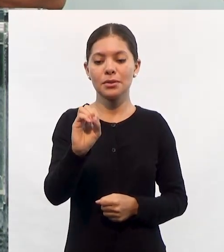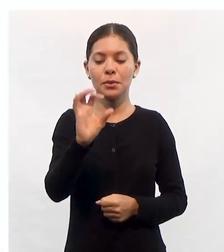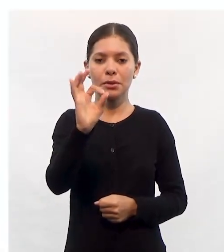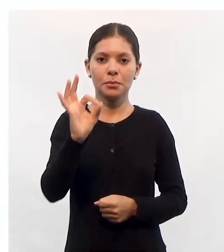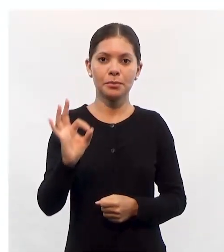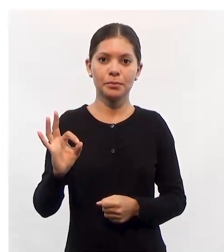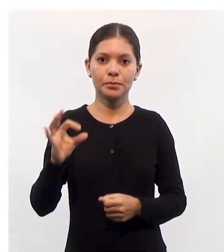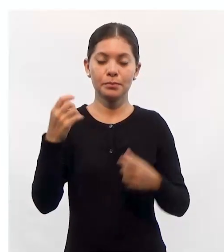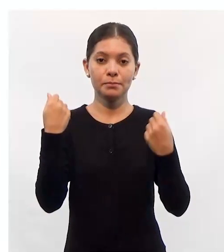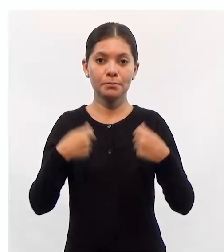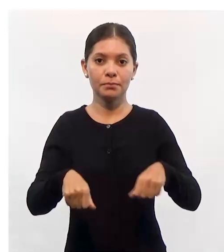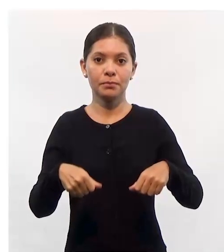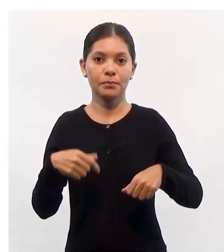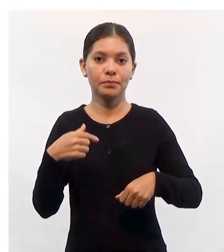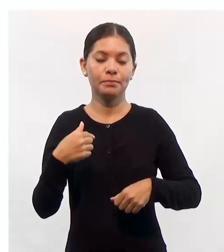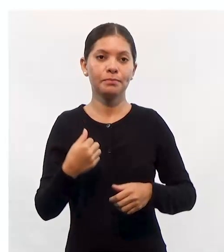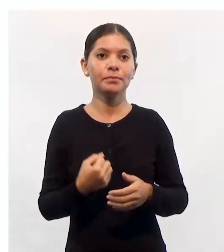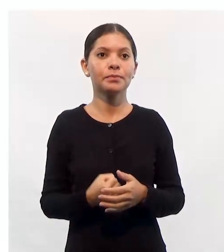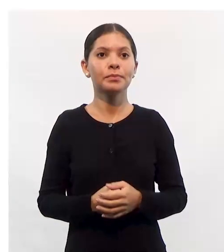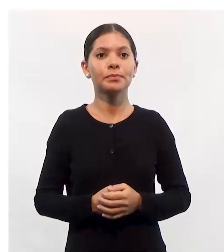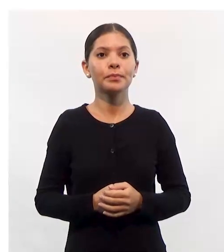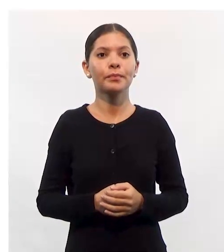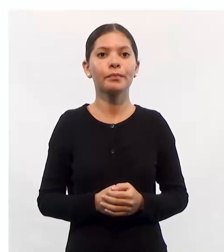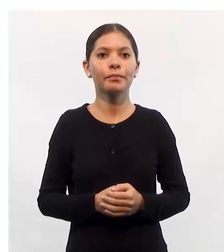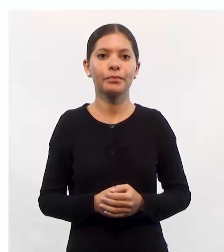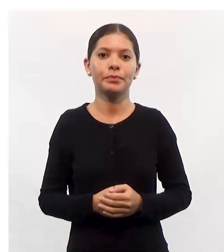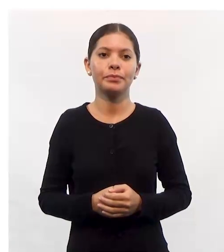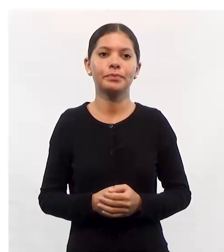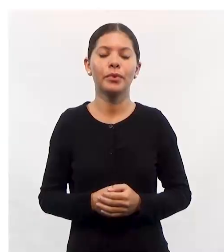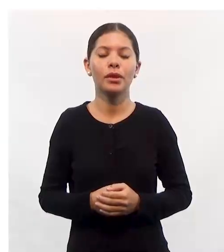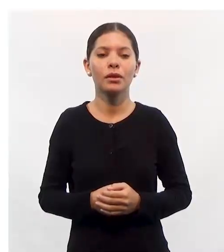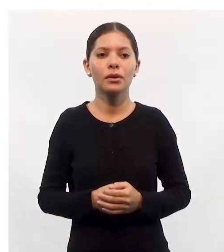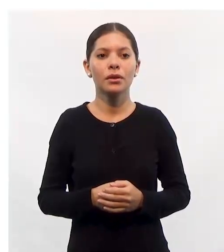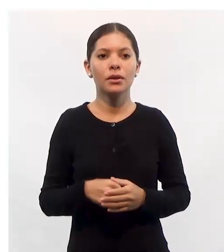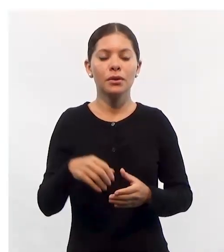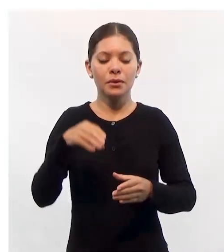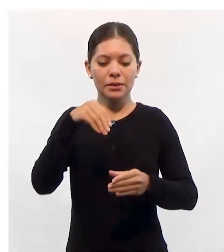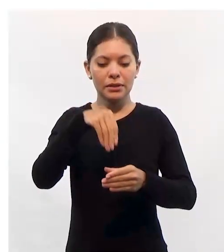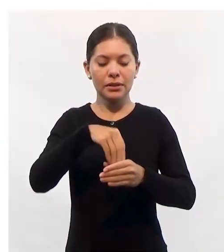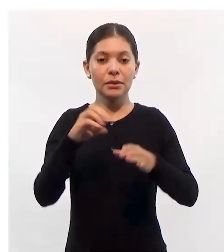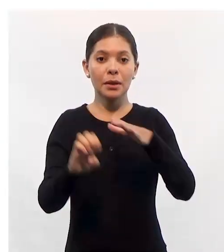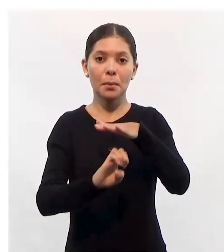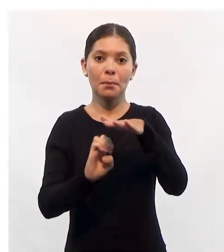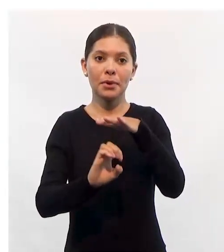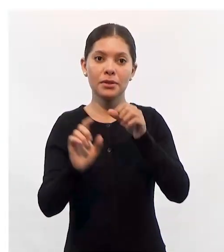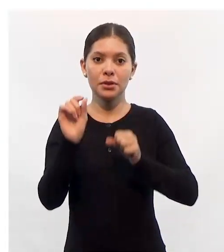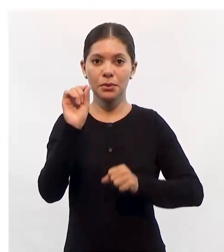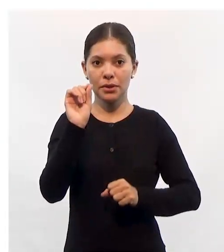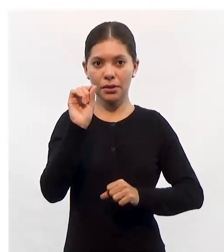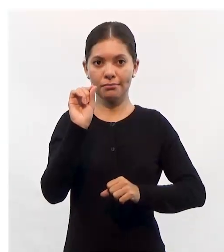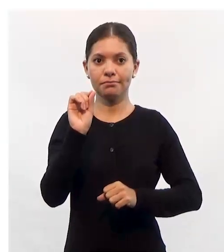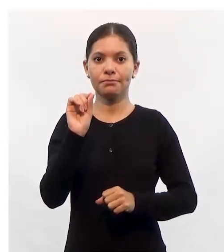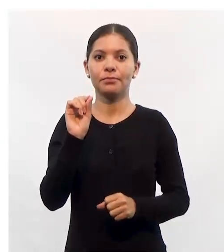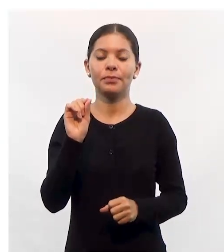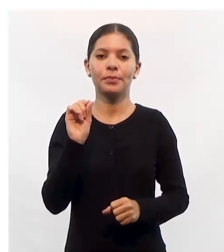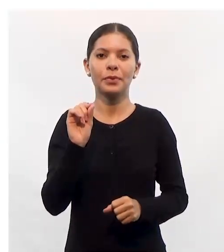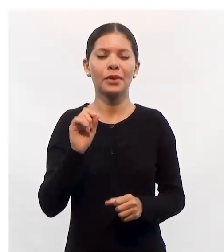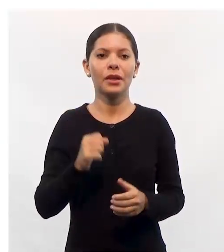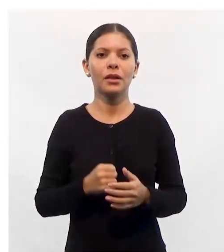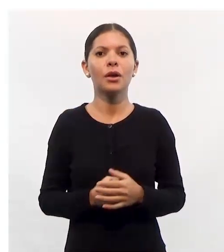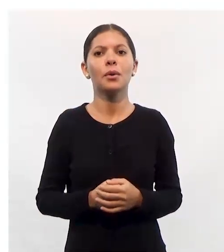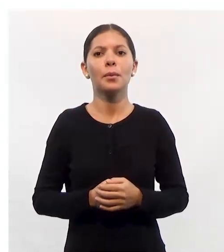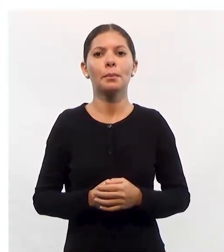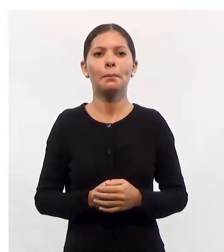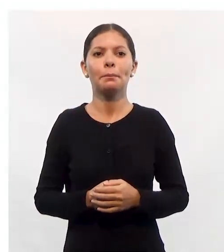indústria. Esse é o meu nível de utilização. Essa capacidade instalada é o equivalente a como se o equipamento